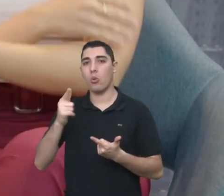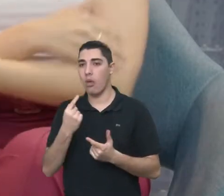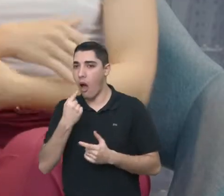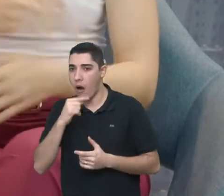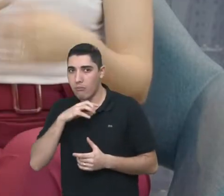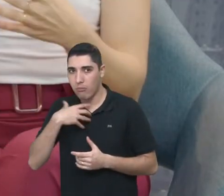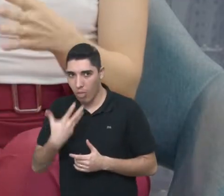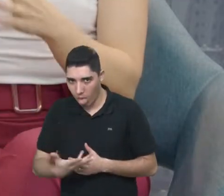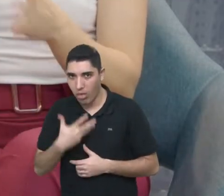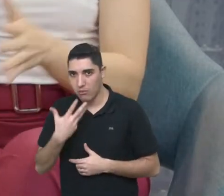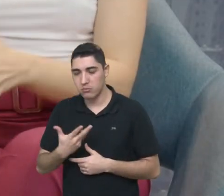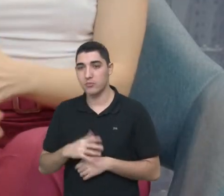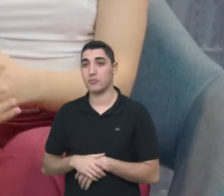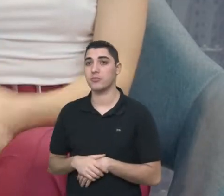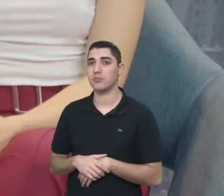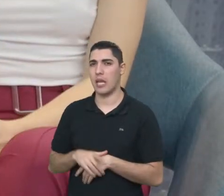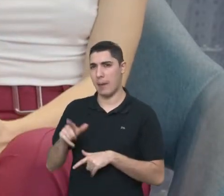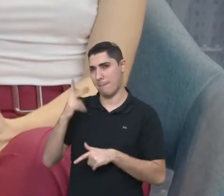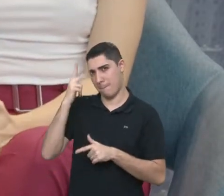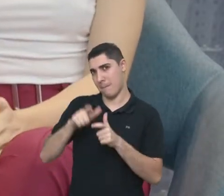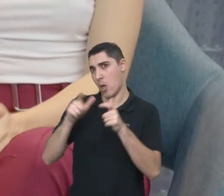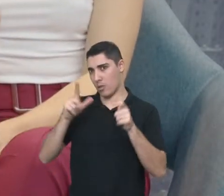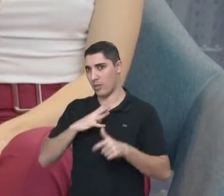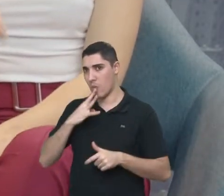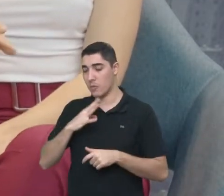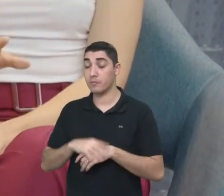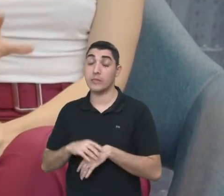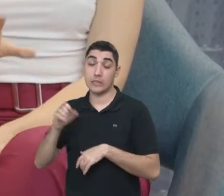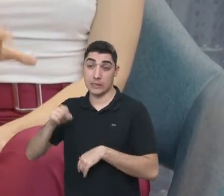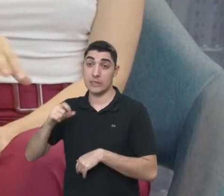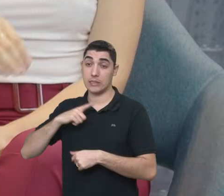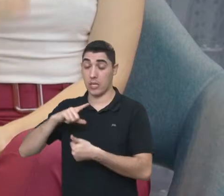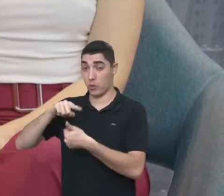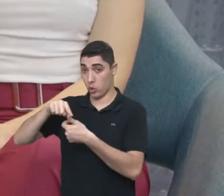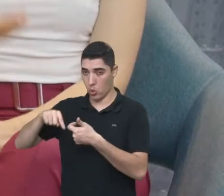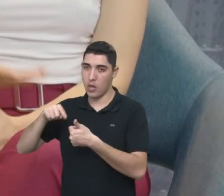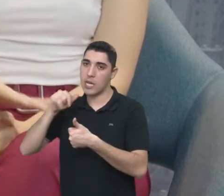Diagnosticados, assim, né, no nosso manual de diagnósticos, nós temos os 3 grandes